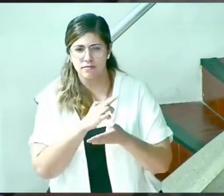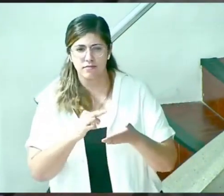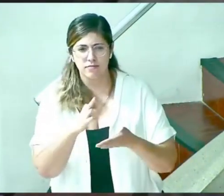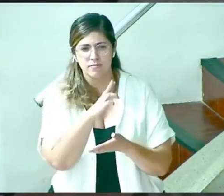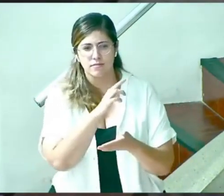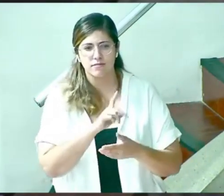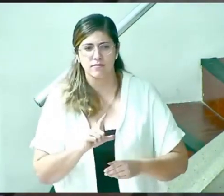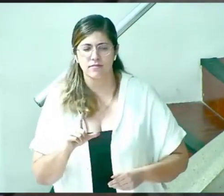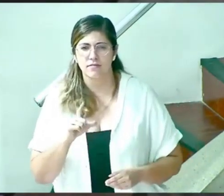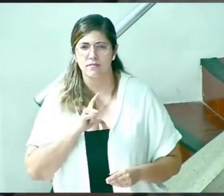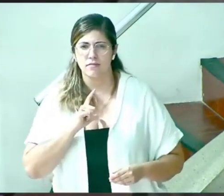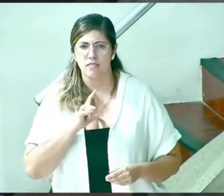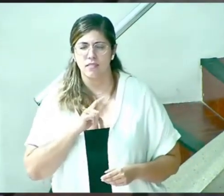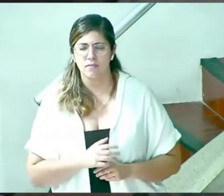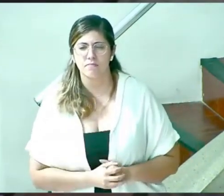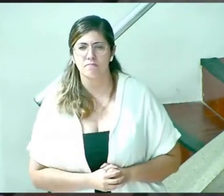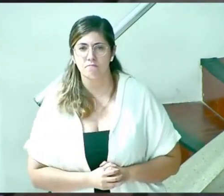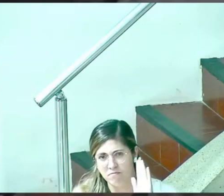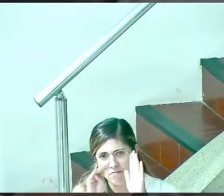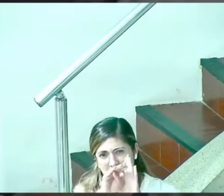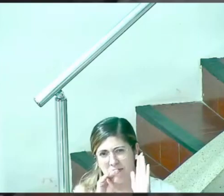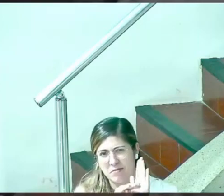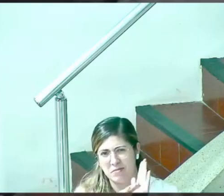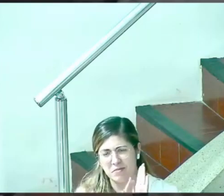algo que você fez de errado.